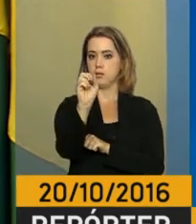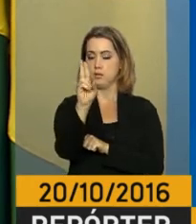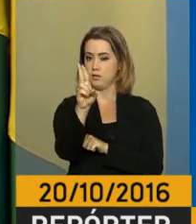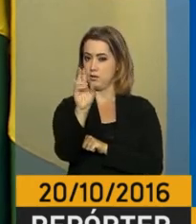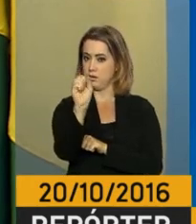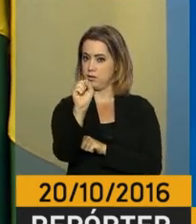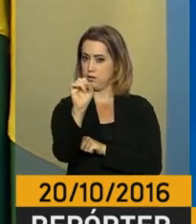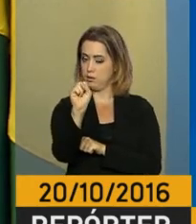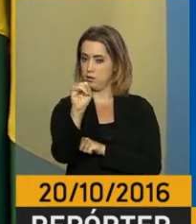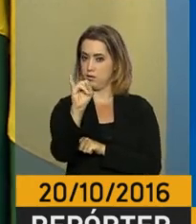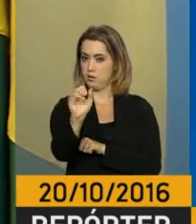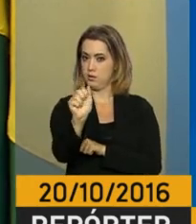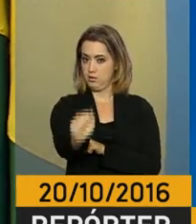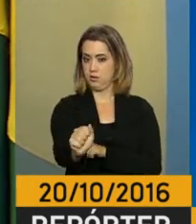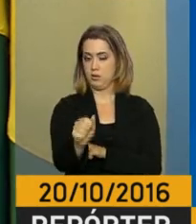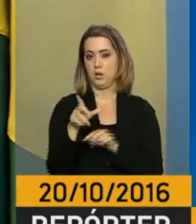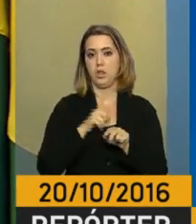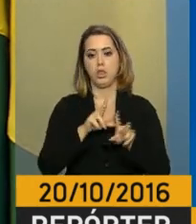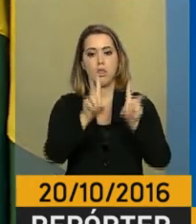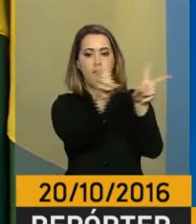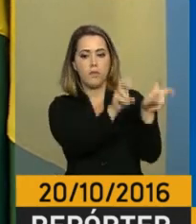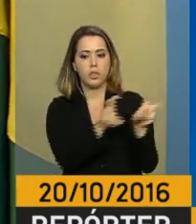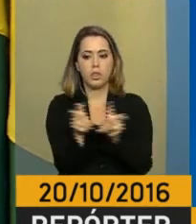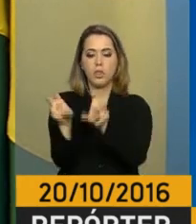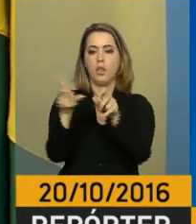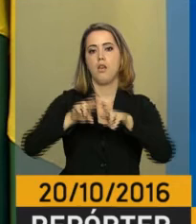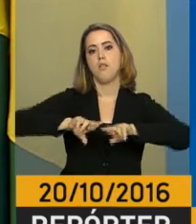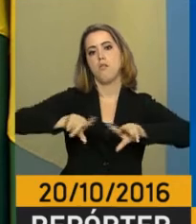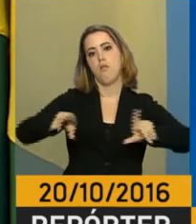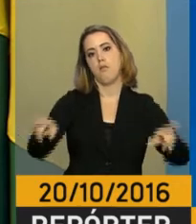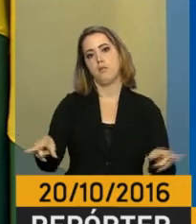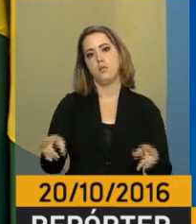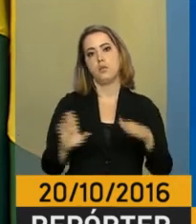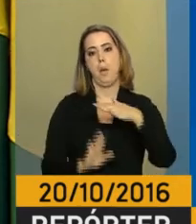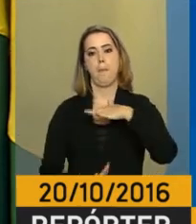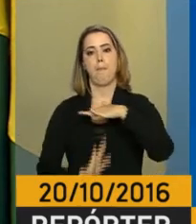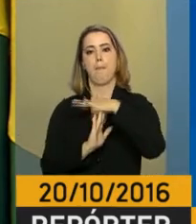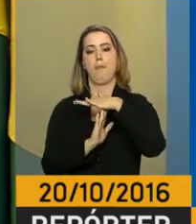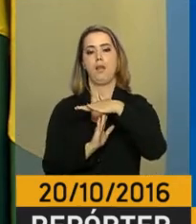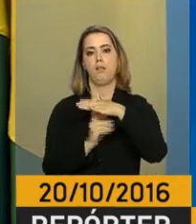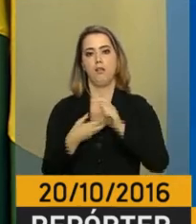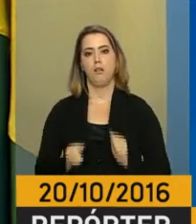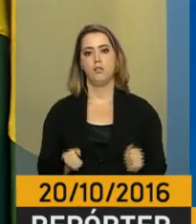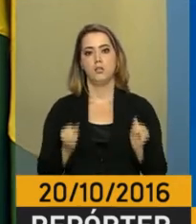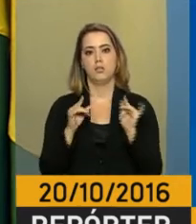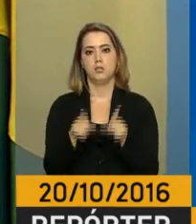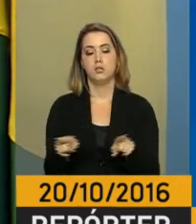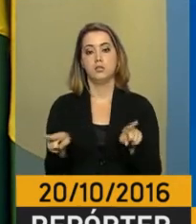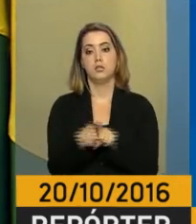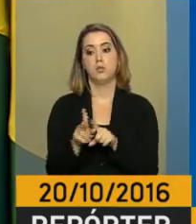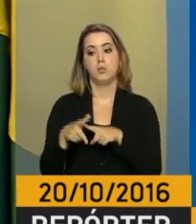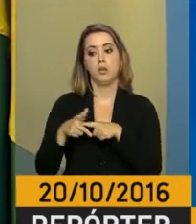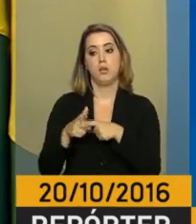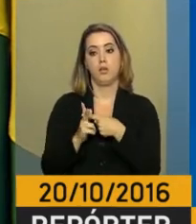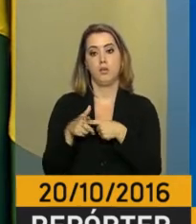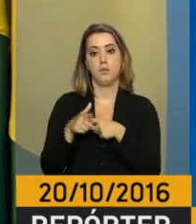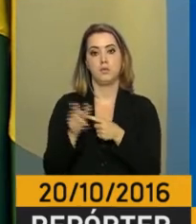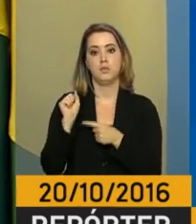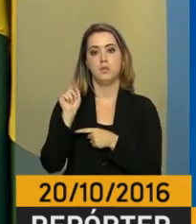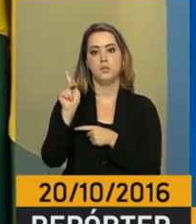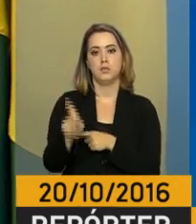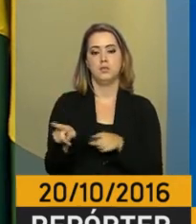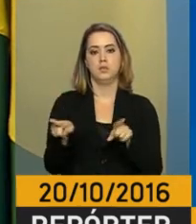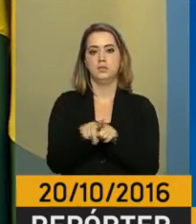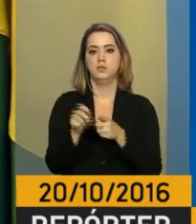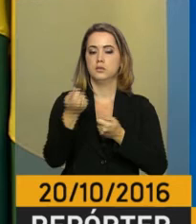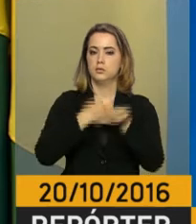abrangeu temas como a PEC do teto, pela qual se interessou o presidente russo, bem como a questão da reforma da Previdência e a economia